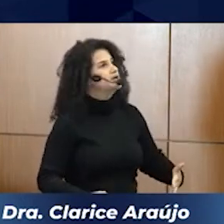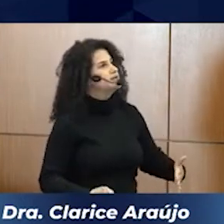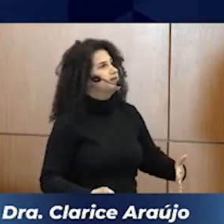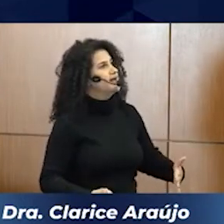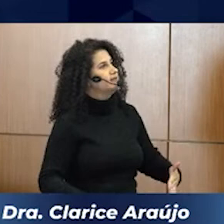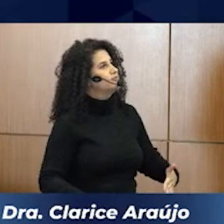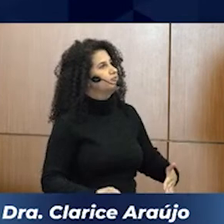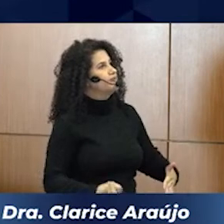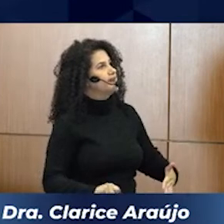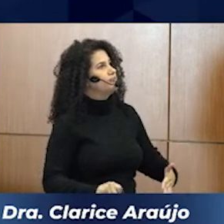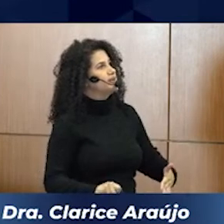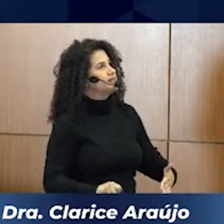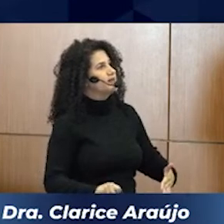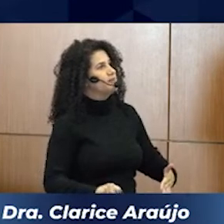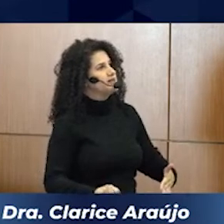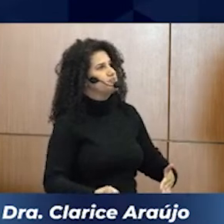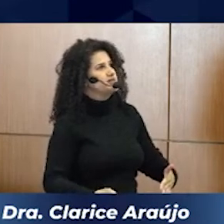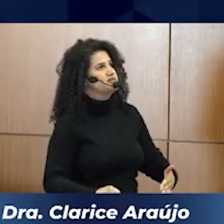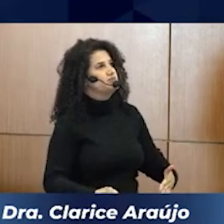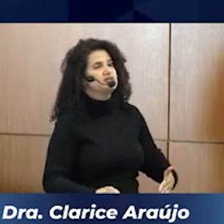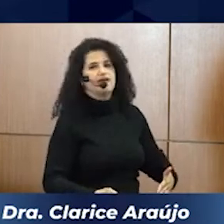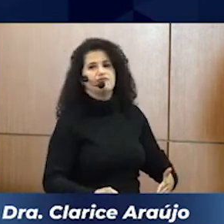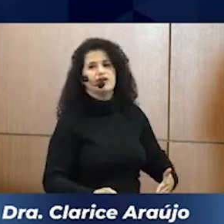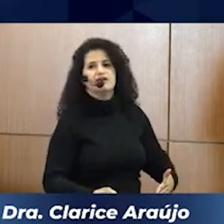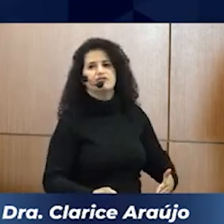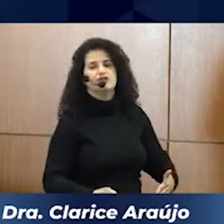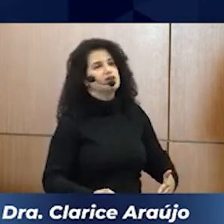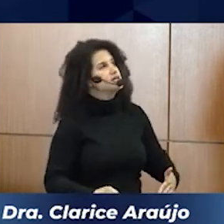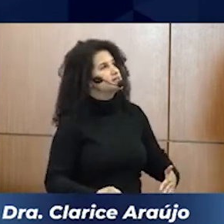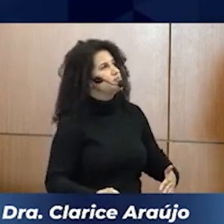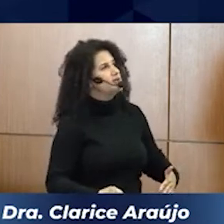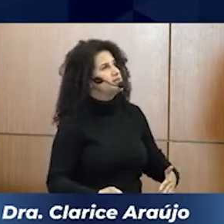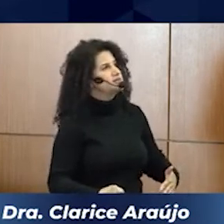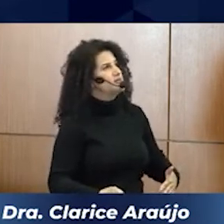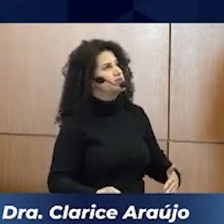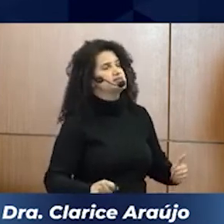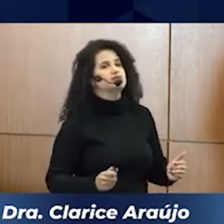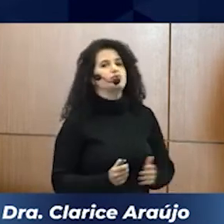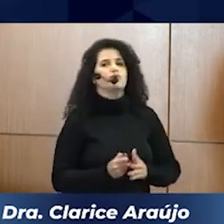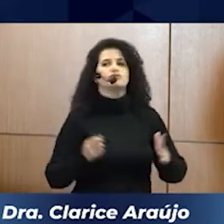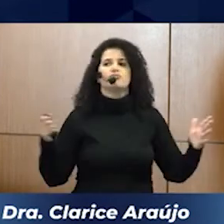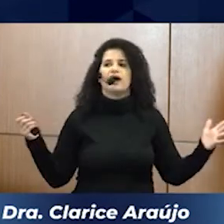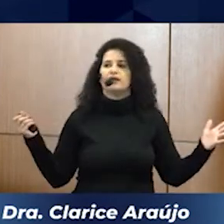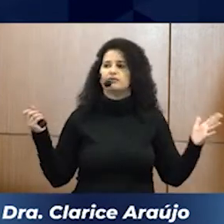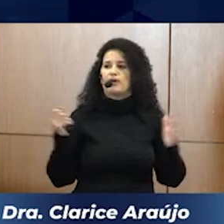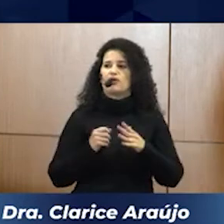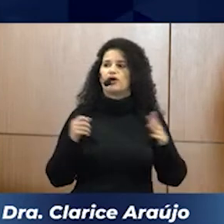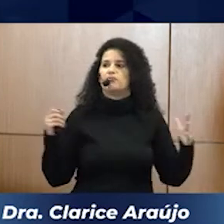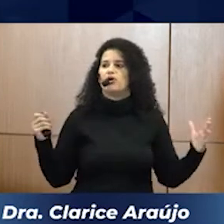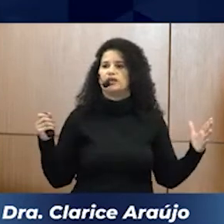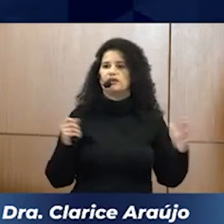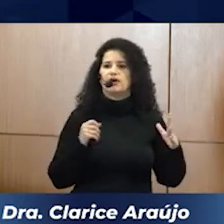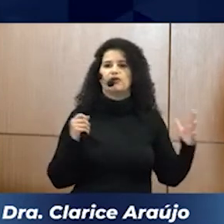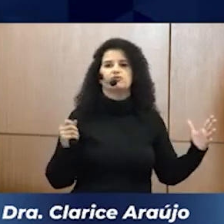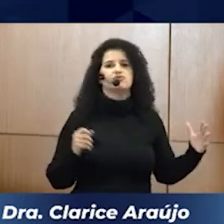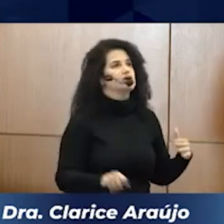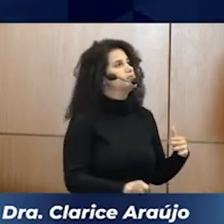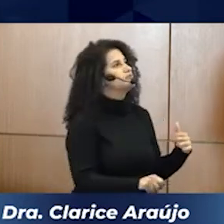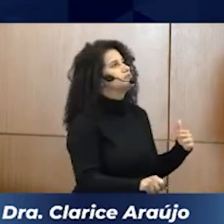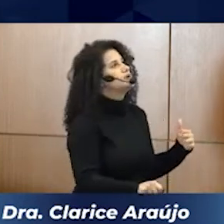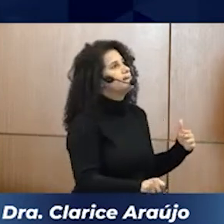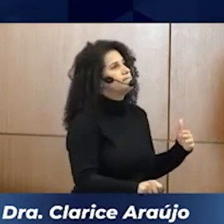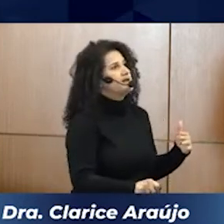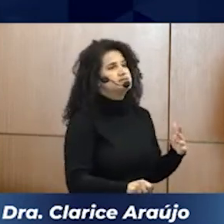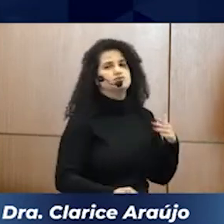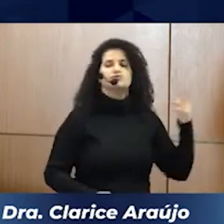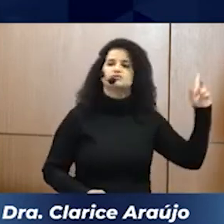classificação. Né? Então, o que vale a pena está mais para cima e está verde. E as bolinhas representam quanto maior a bolinha, maior o